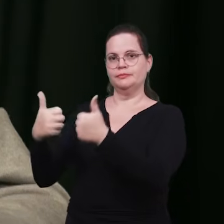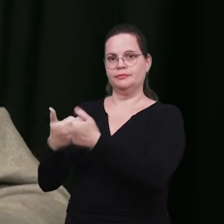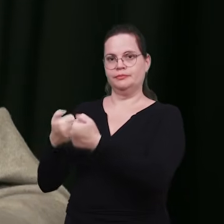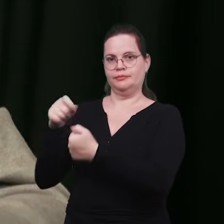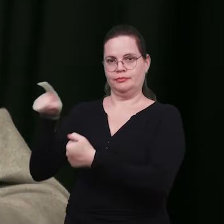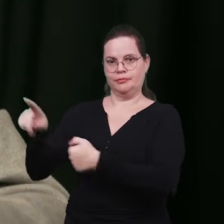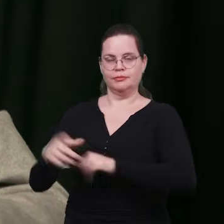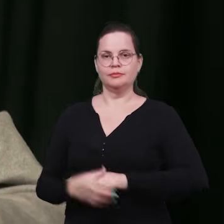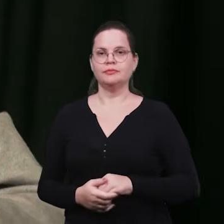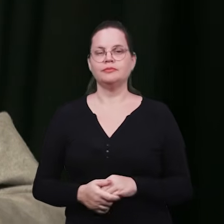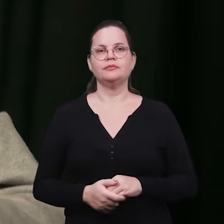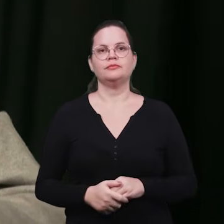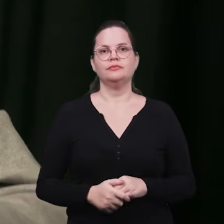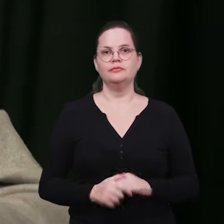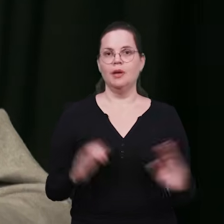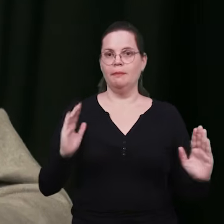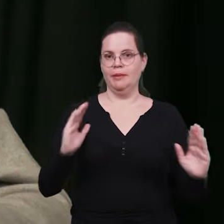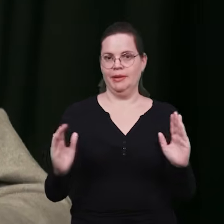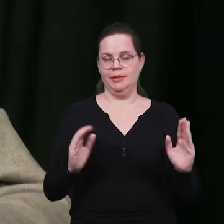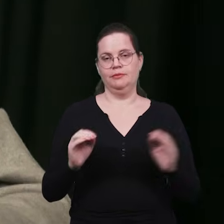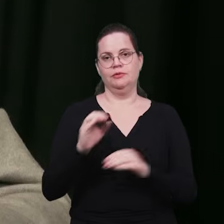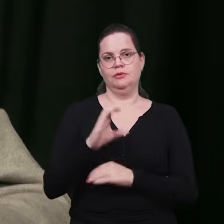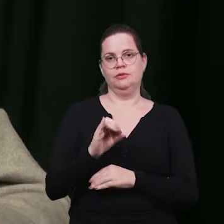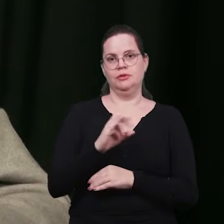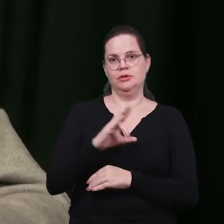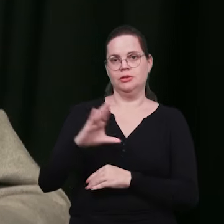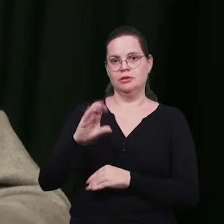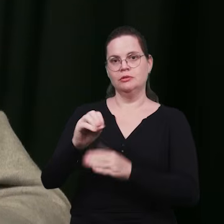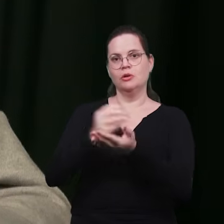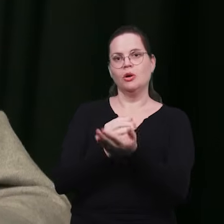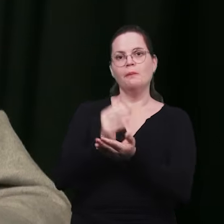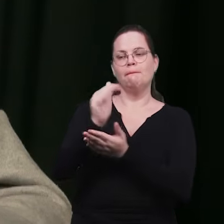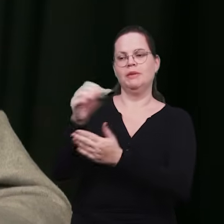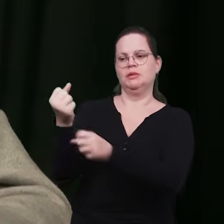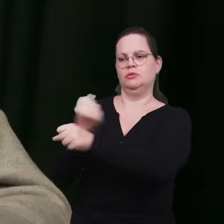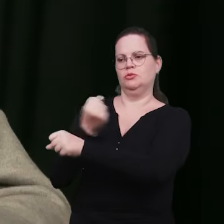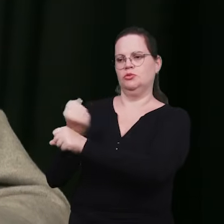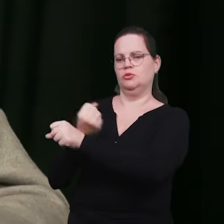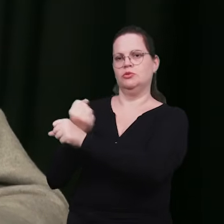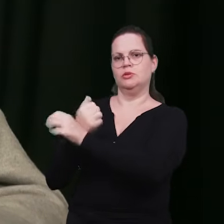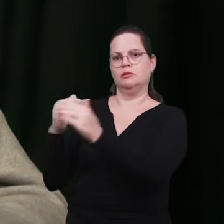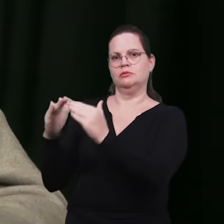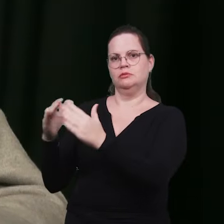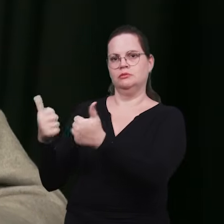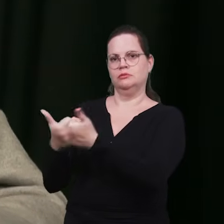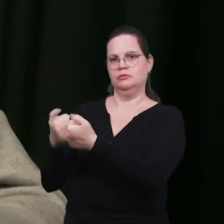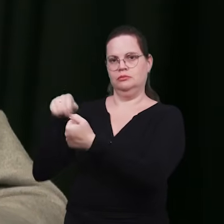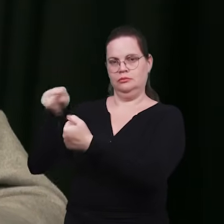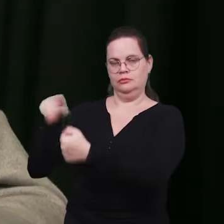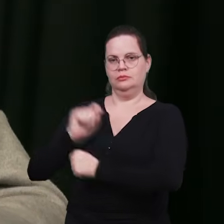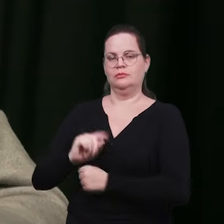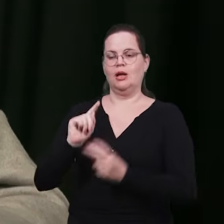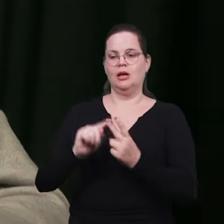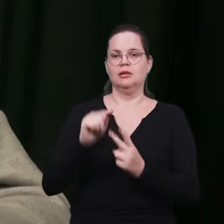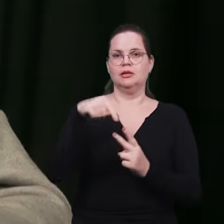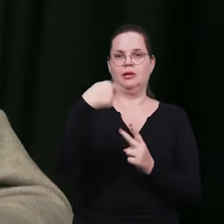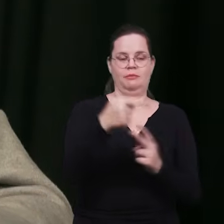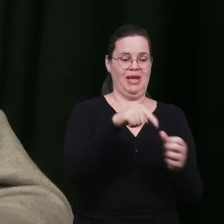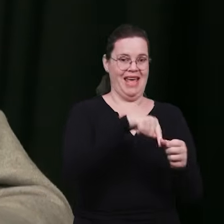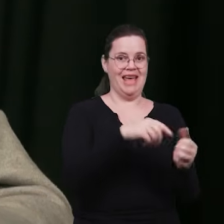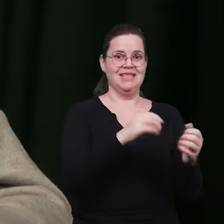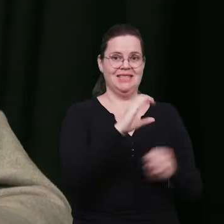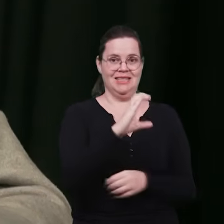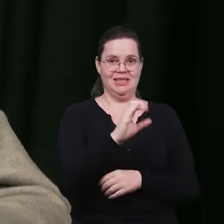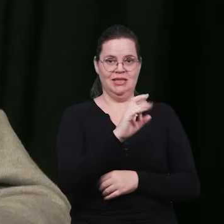Então, durante o período de Ciro, começa a construção do templo. Depois vem um outro rei, depois de Ciro.